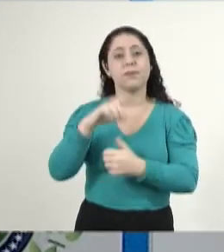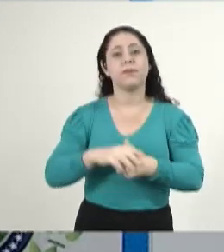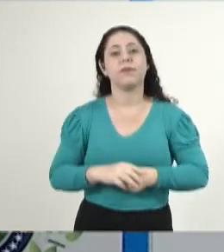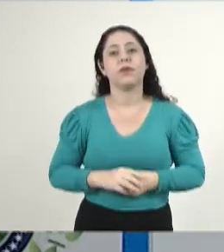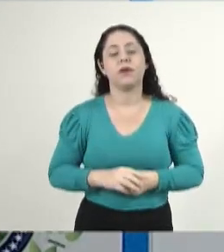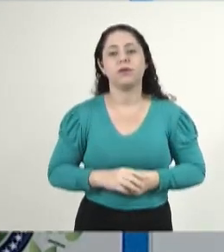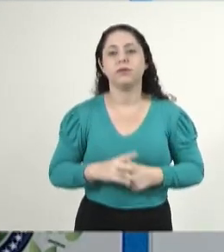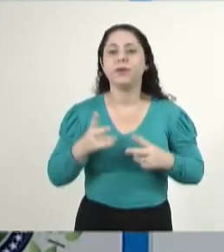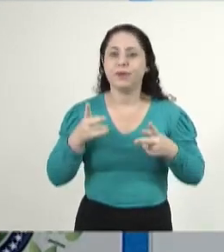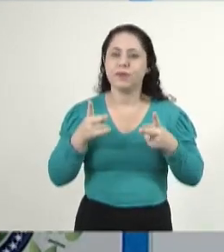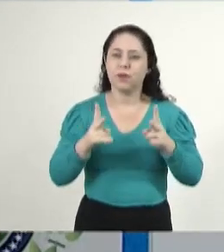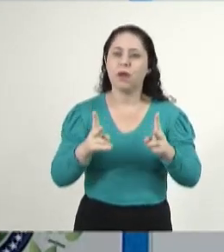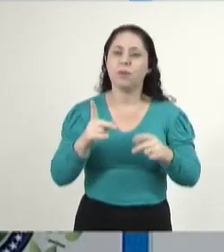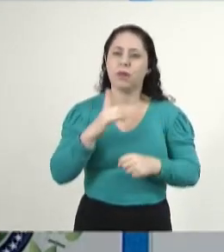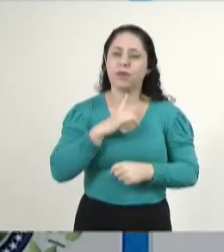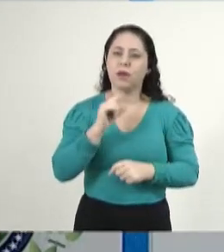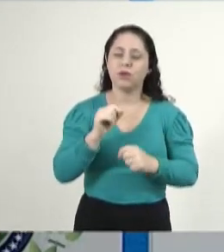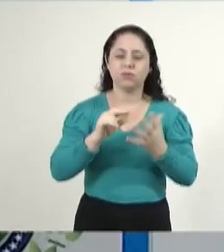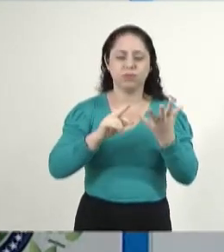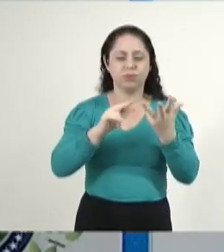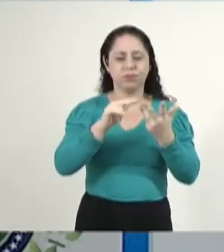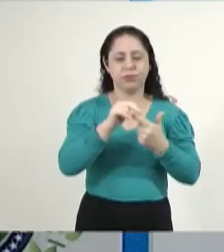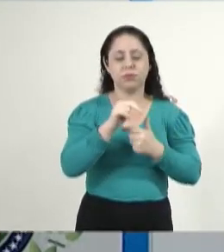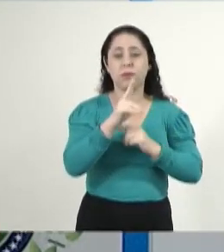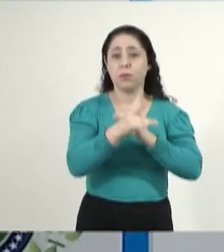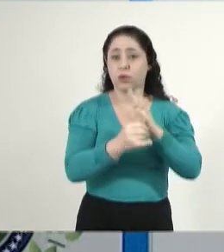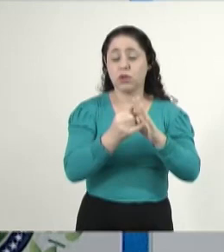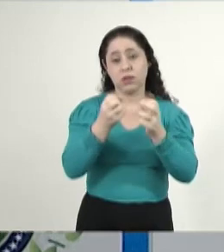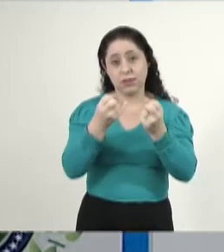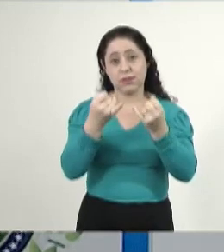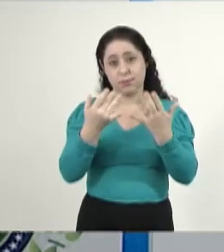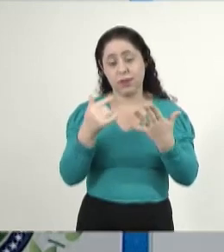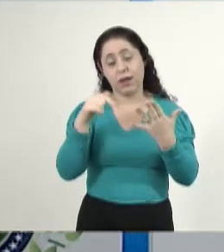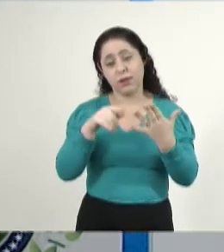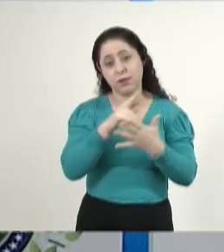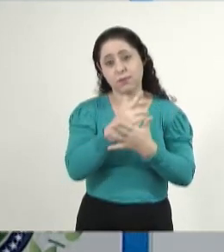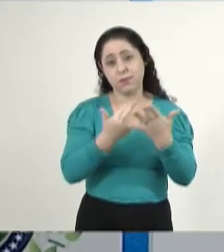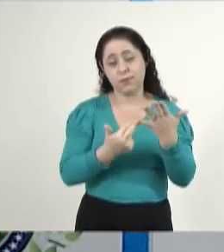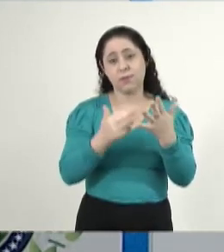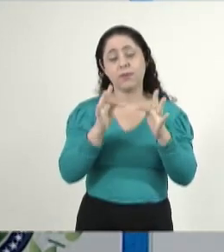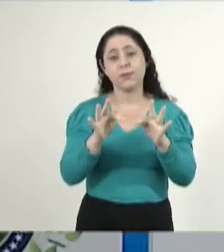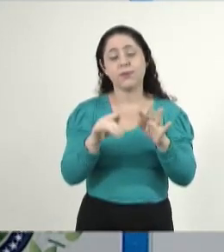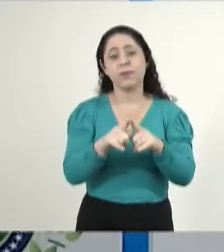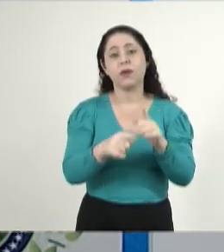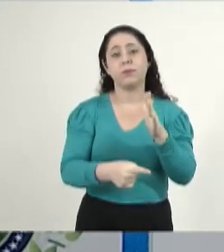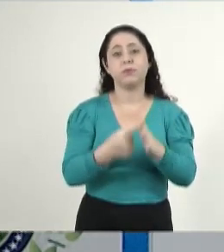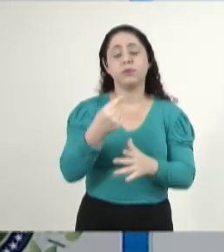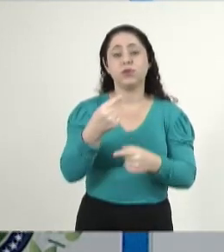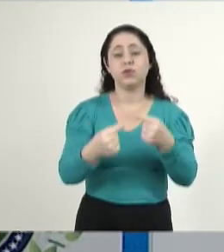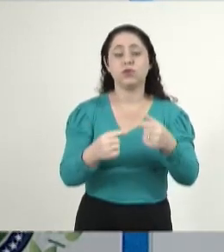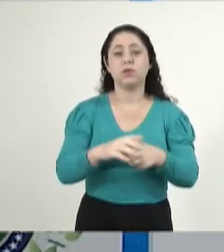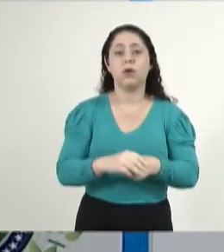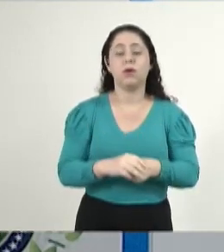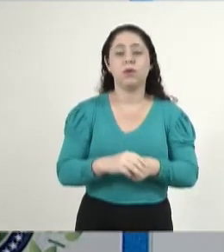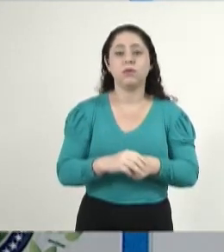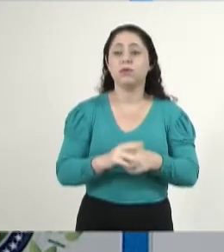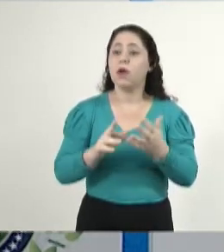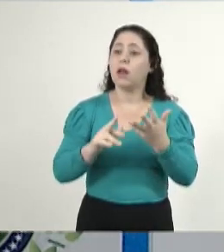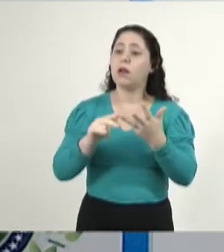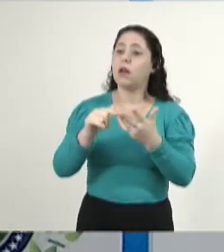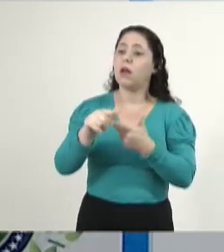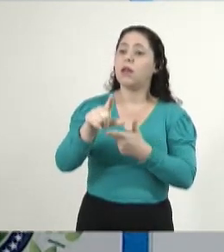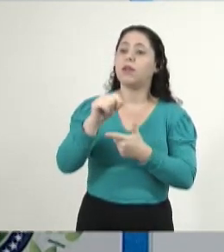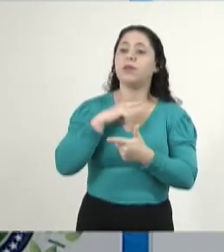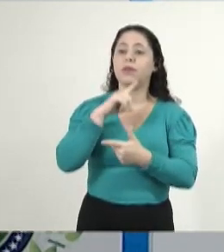gente sempre traz, entre os vários projetos que a gente explica aqui no Redação Final, também na primeira discussão, entre esses vários projetos existem também